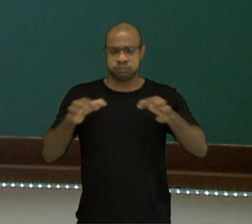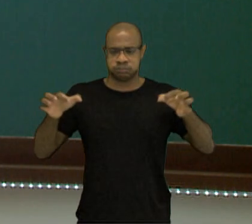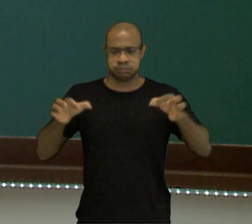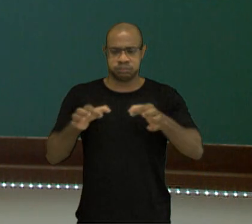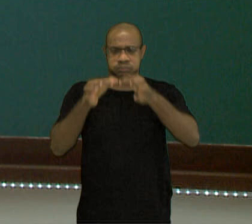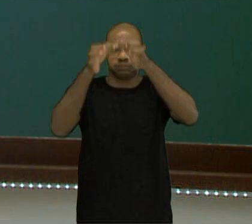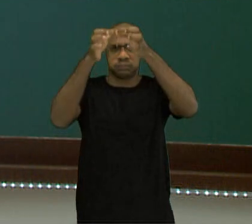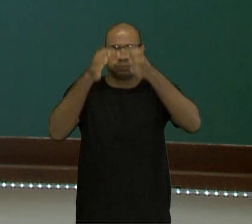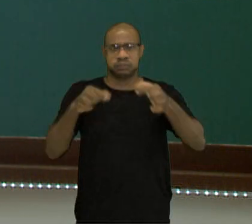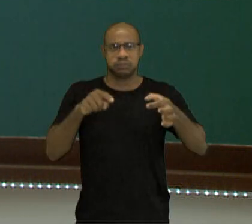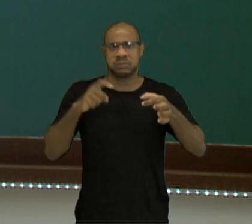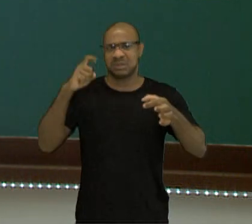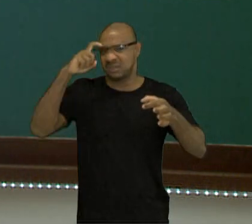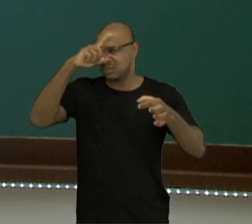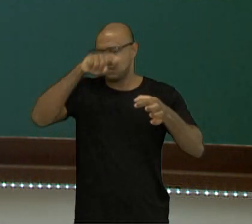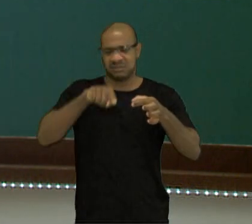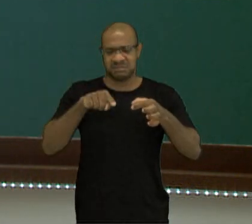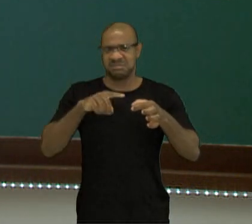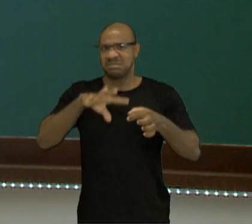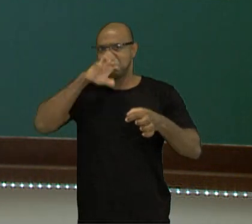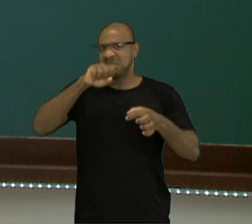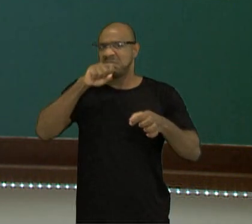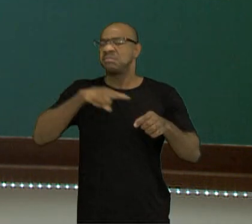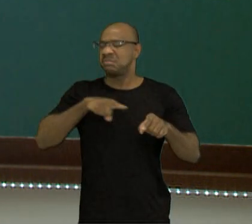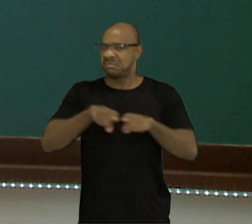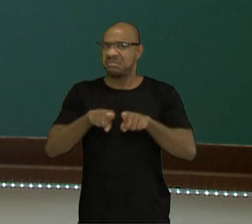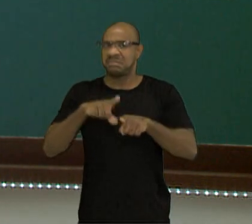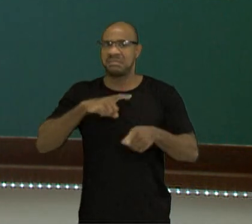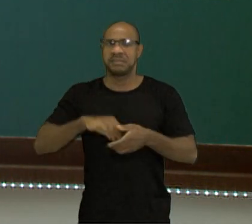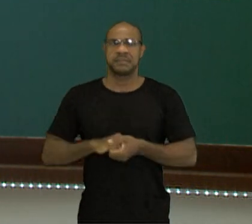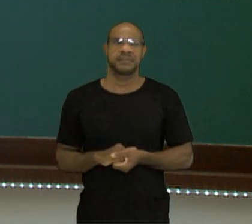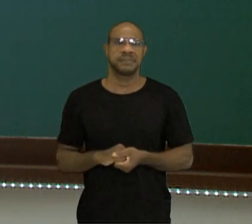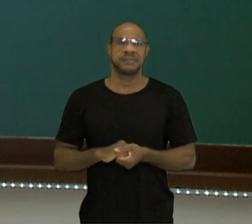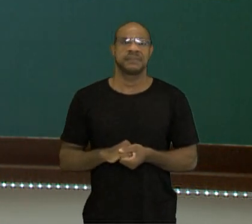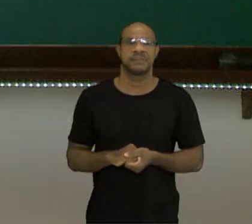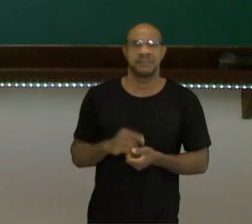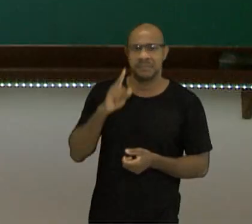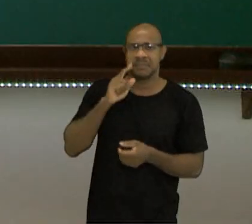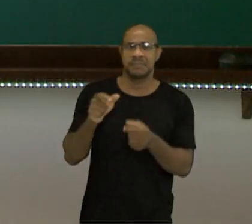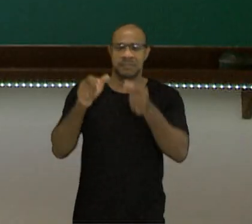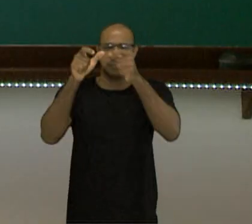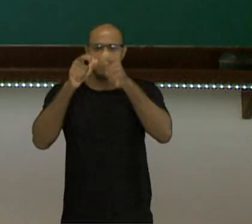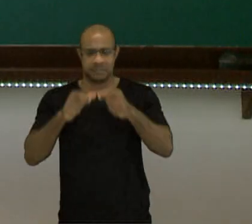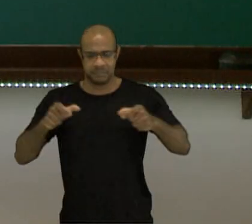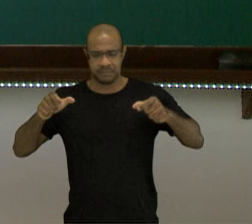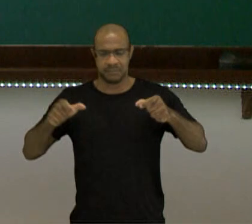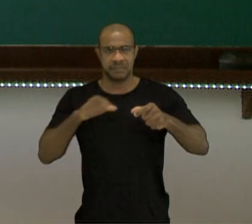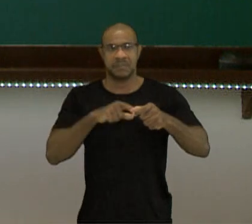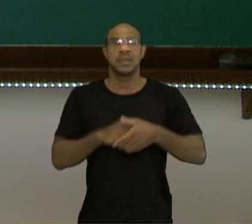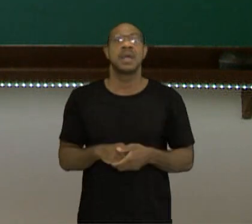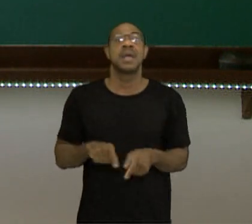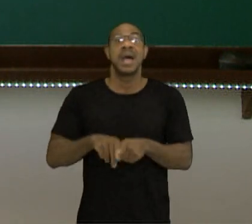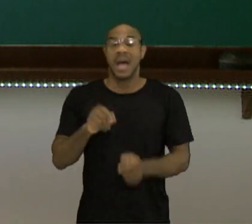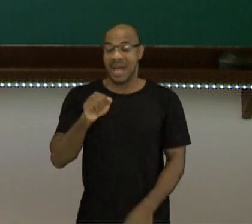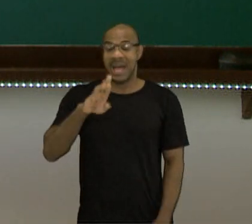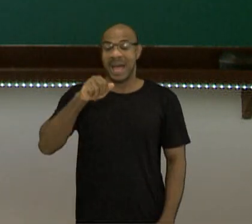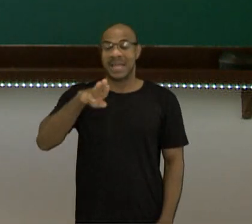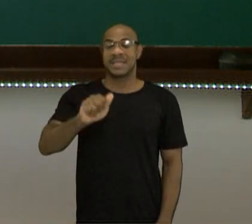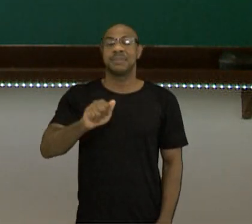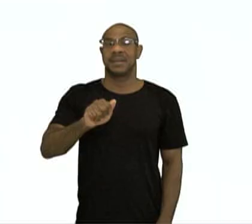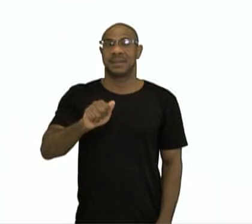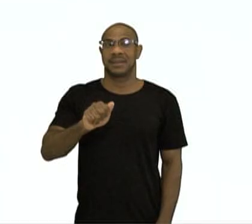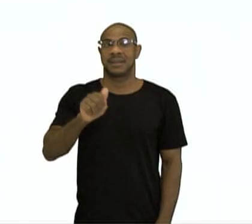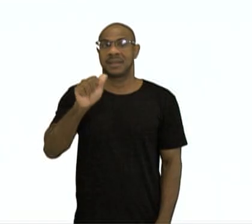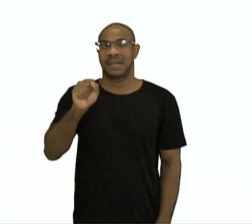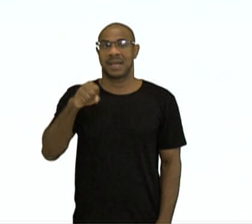muco. É isso que dificulta a respiração. Muito parecida com a bronquite é a asma, uma doença em que